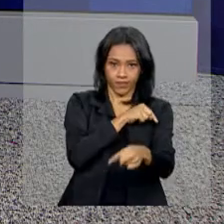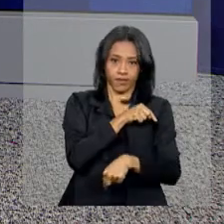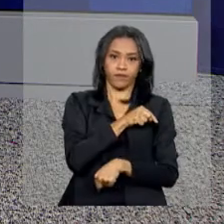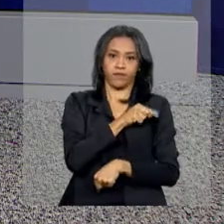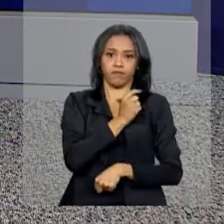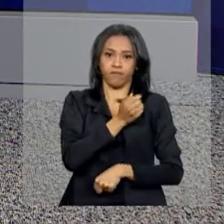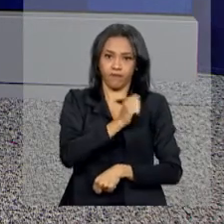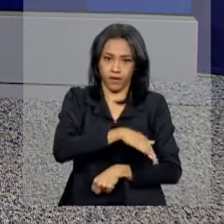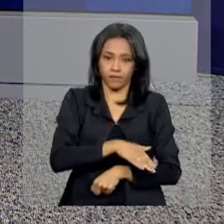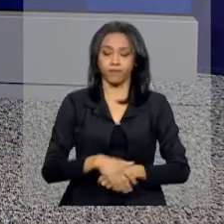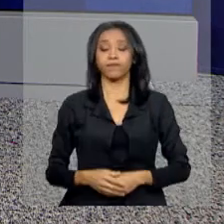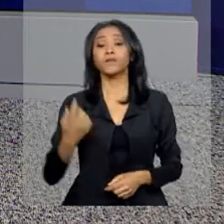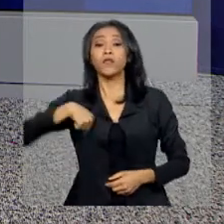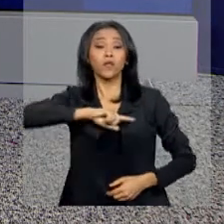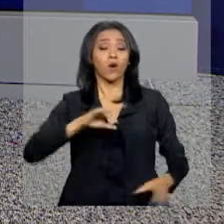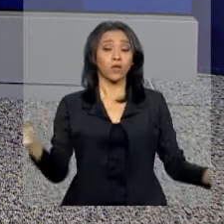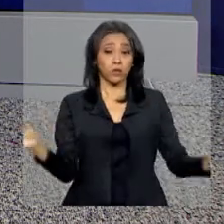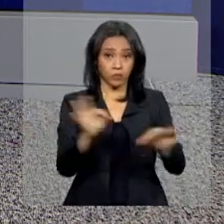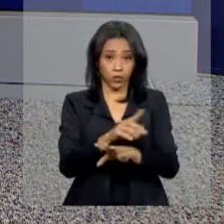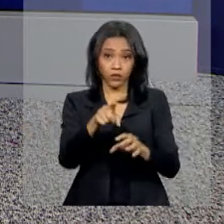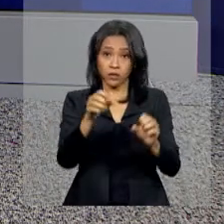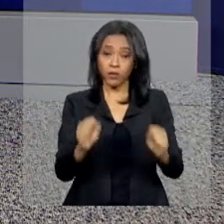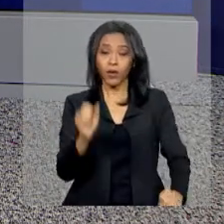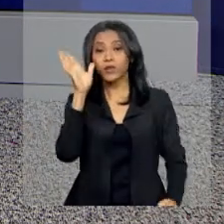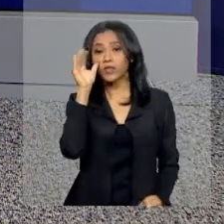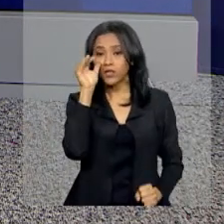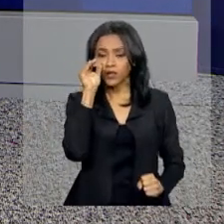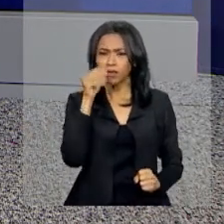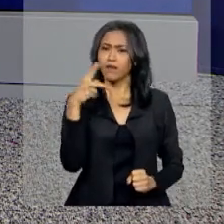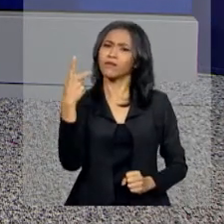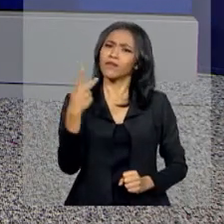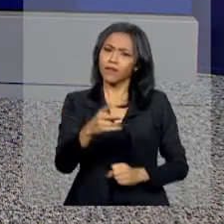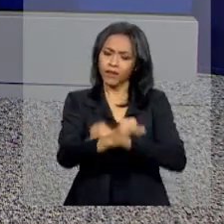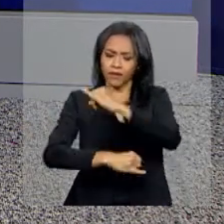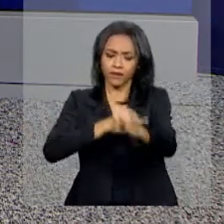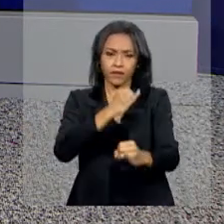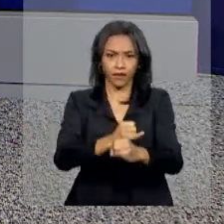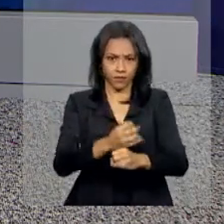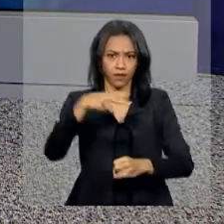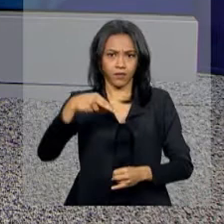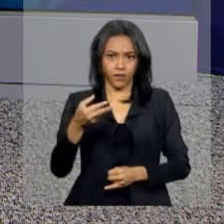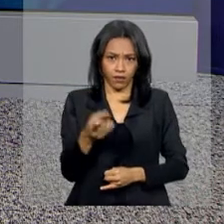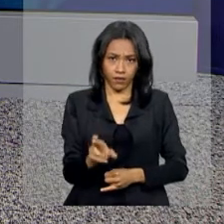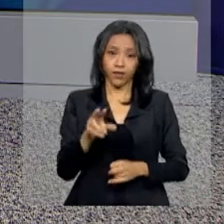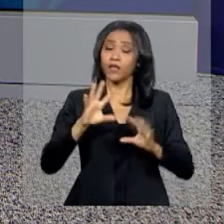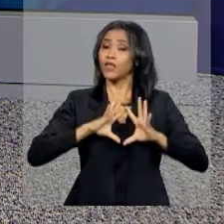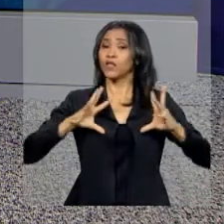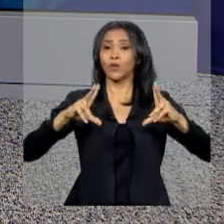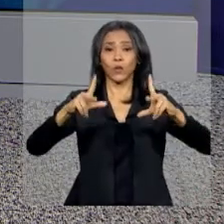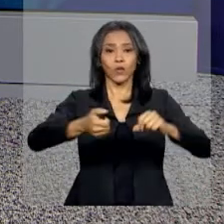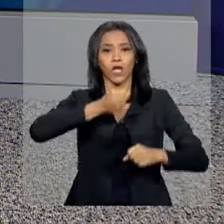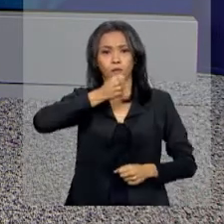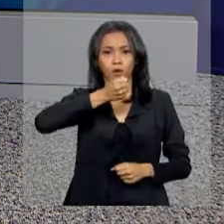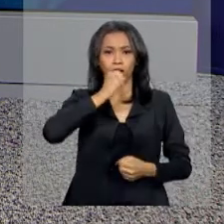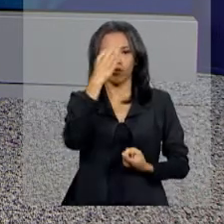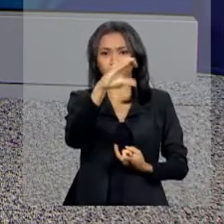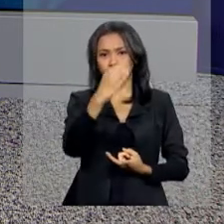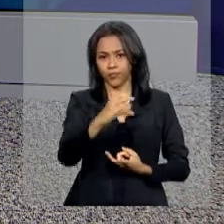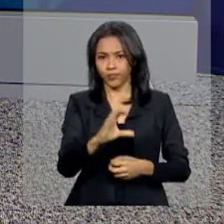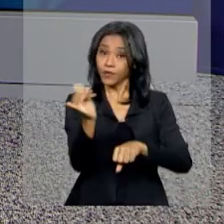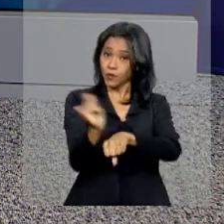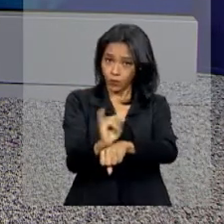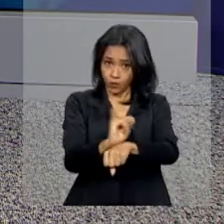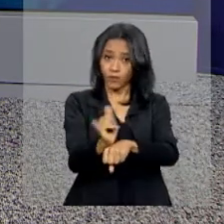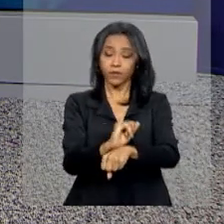nós ficamos por aqui você acompanha nossa programação ao vivo pelo site da npr e todas as reportagens estão em nosso canal no